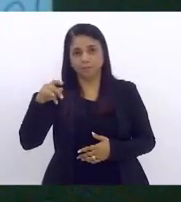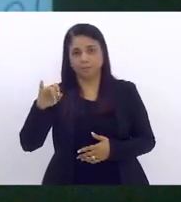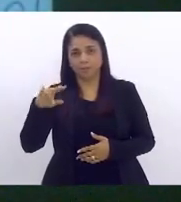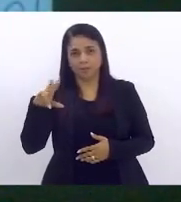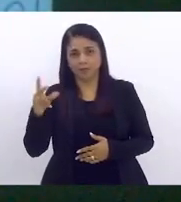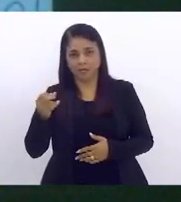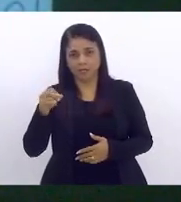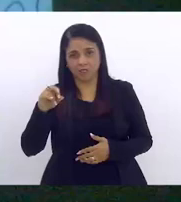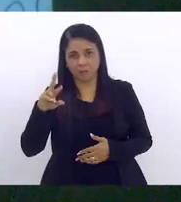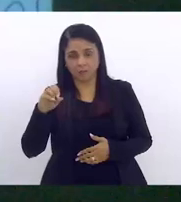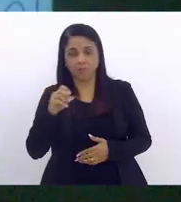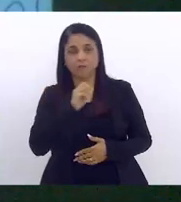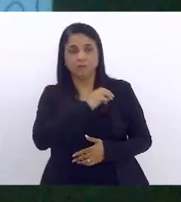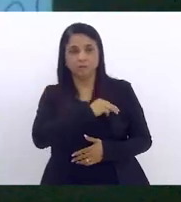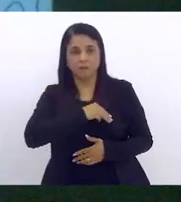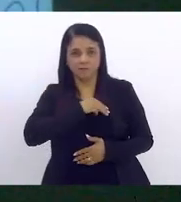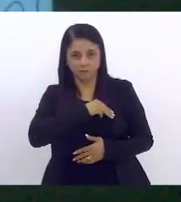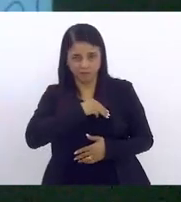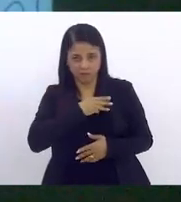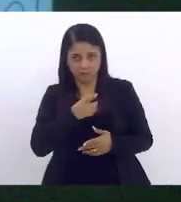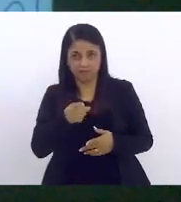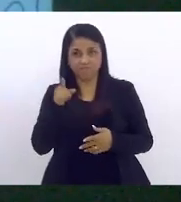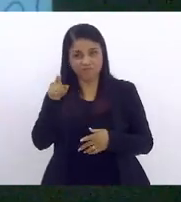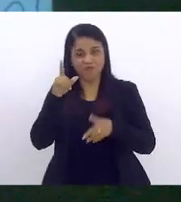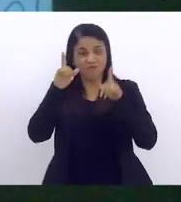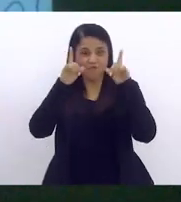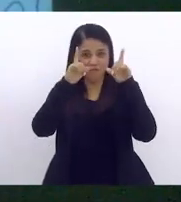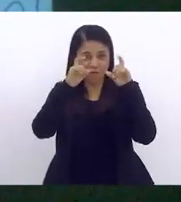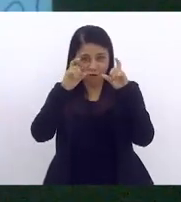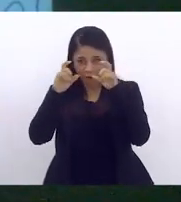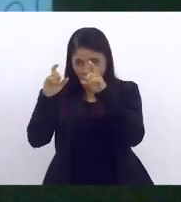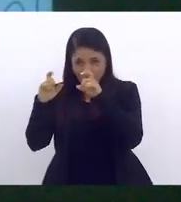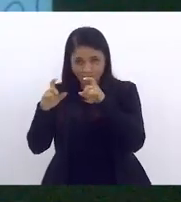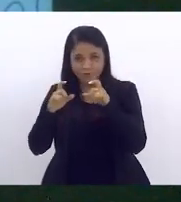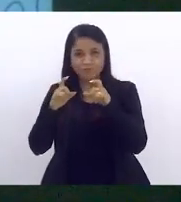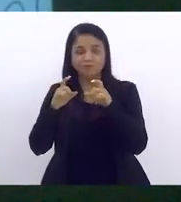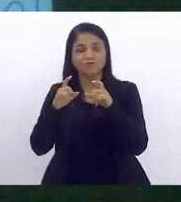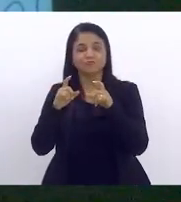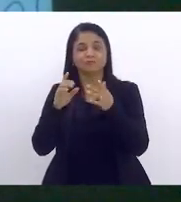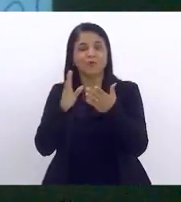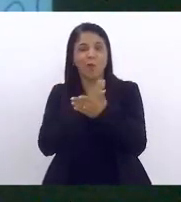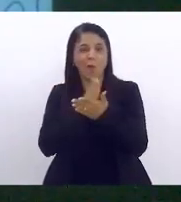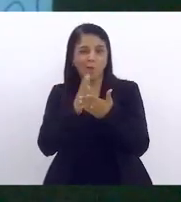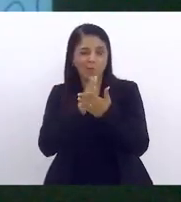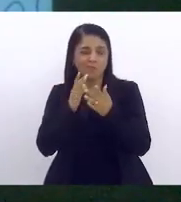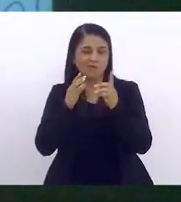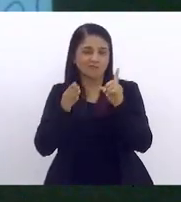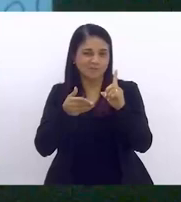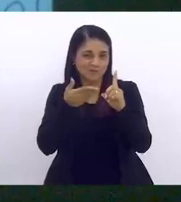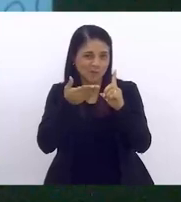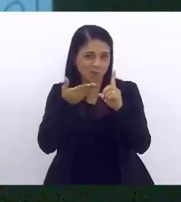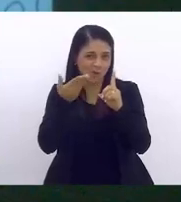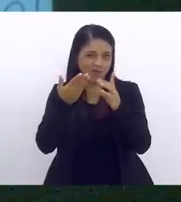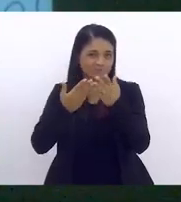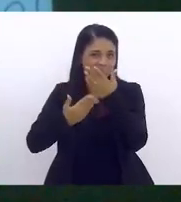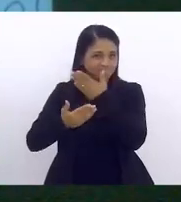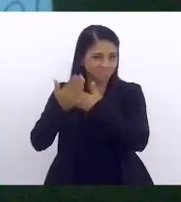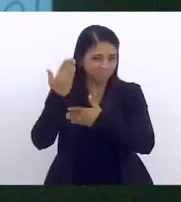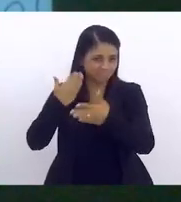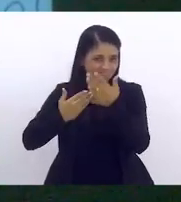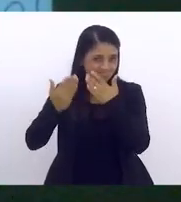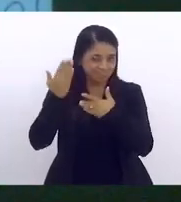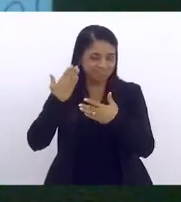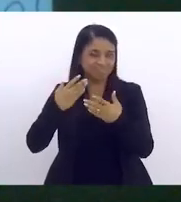Aqui já foi um resumo do que eu falei, né? Tem aqui algumas fotos dessas doulas antigas e que passaram